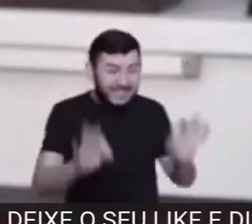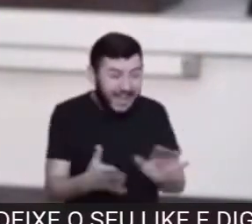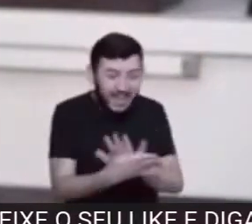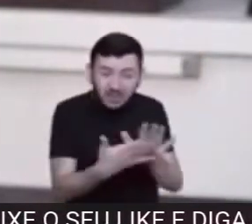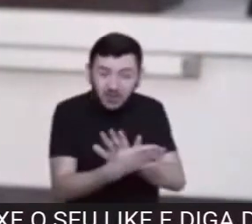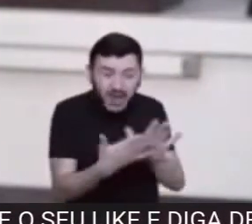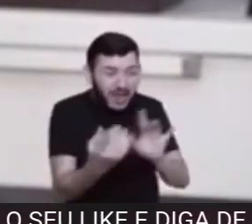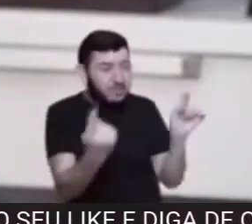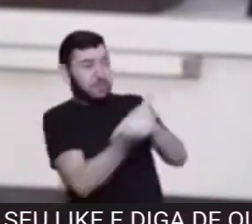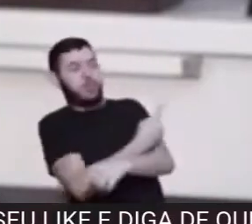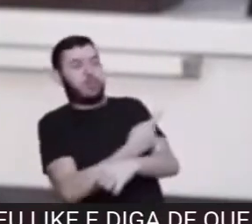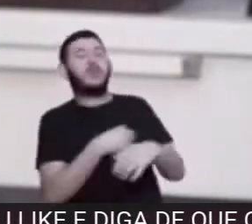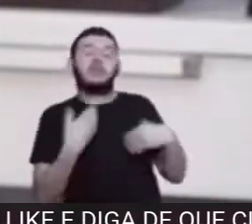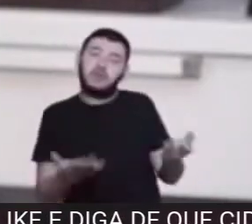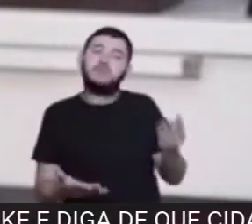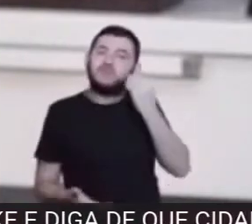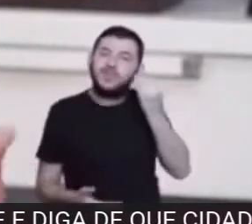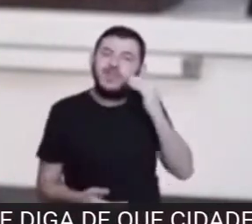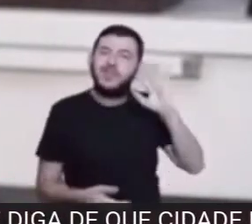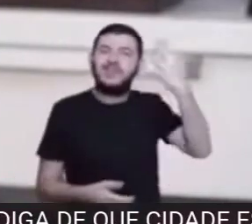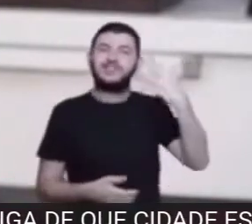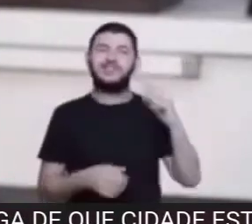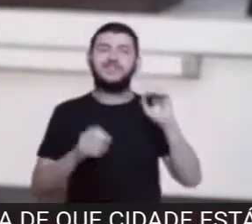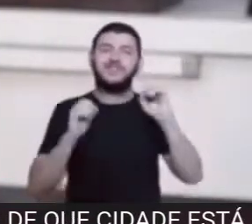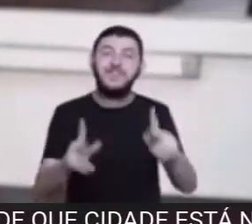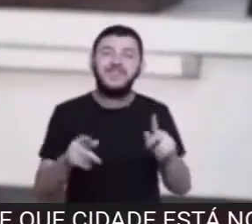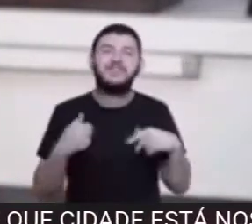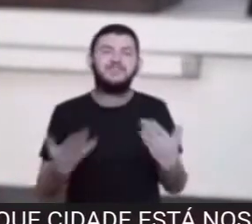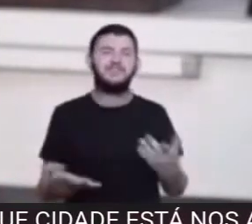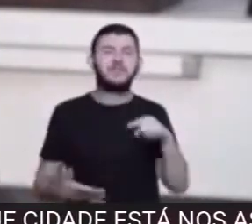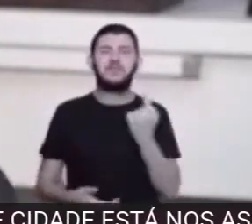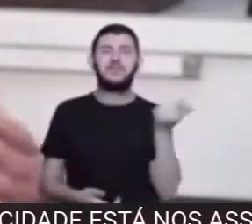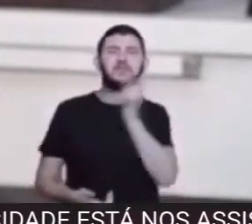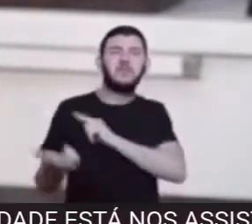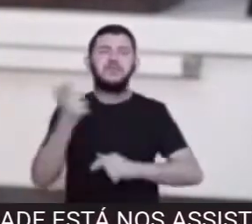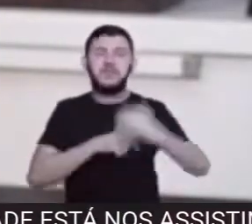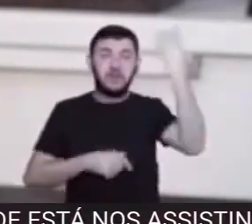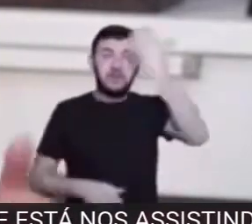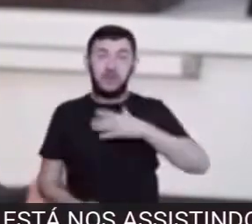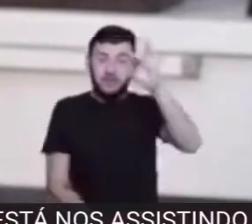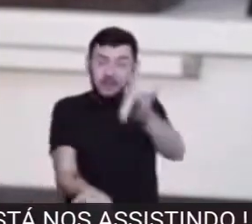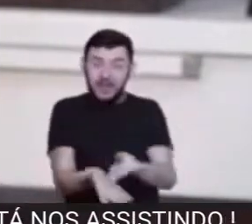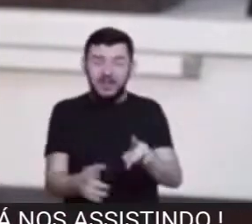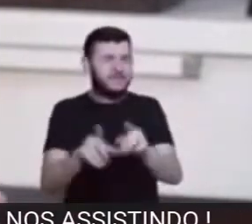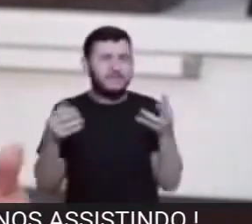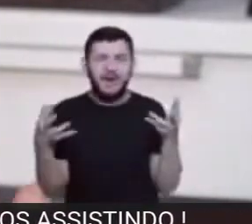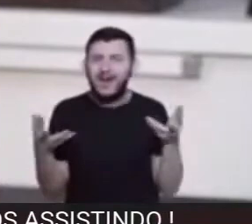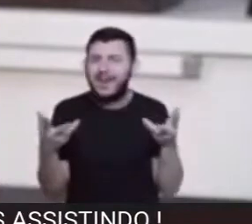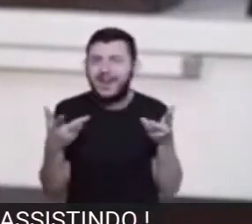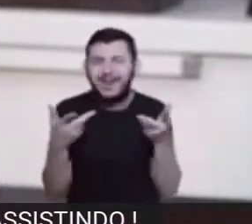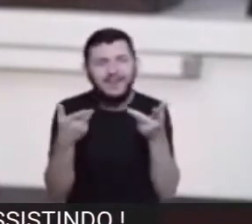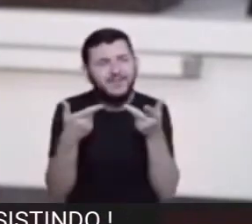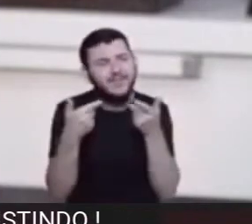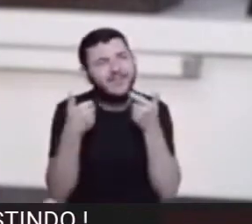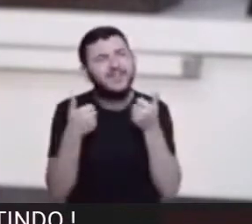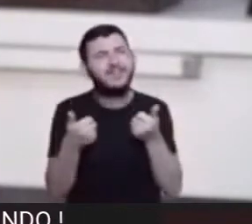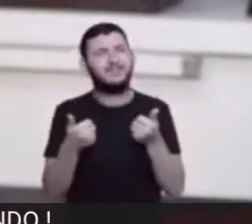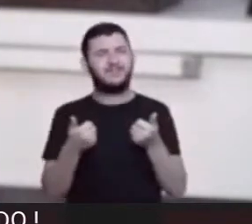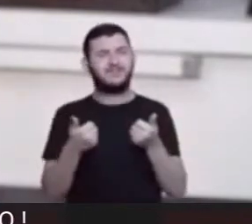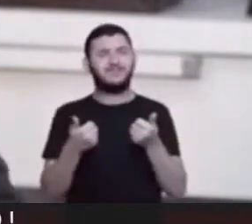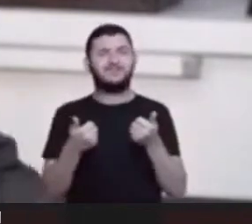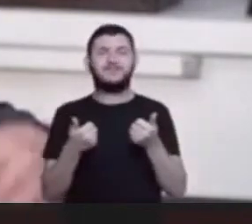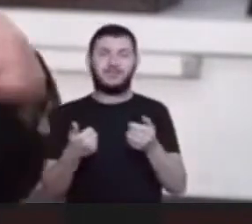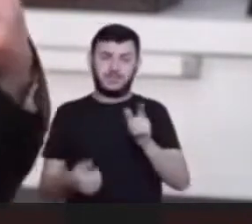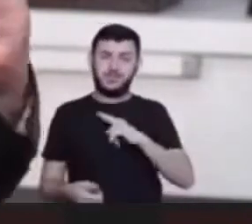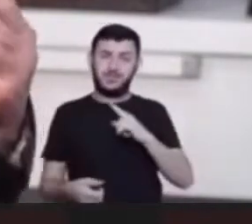a gente conseguiu provar de forma maravilhosa, sabe? Obviamente que eu sou agradecido aos votos das pessoas na